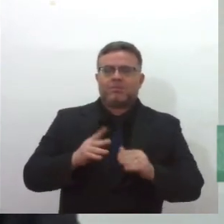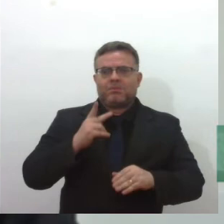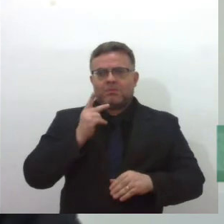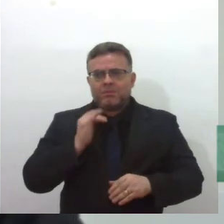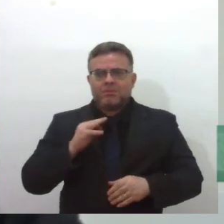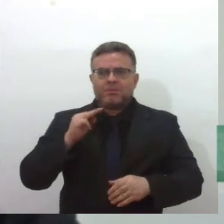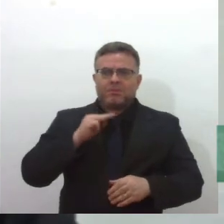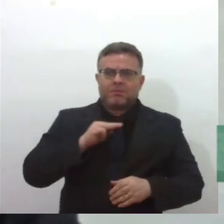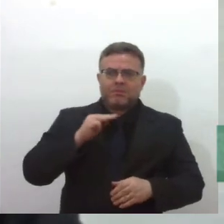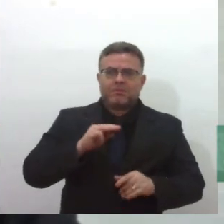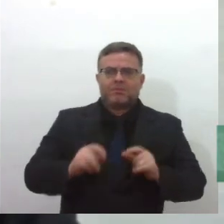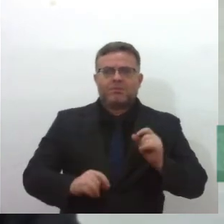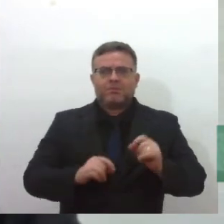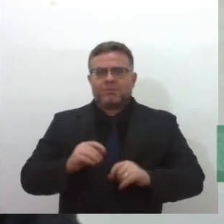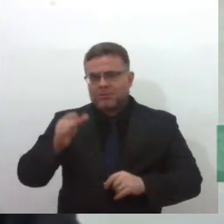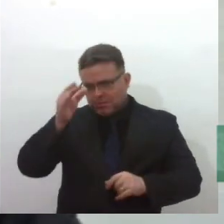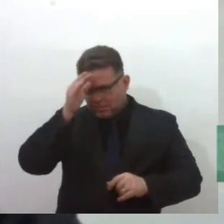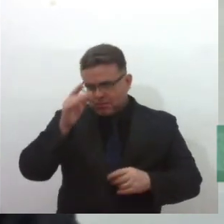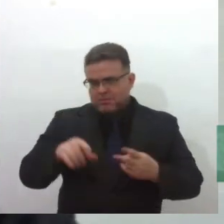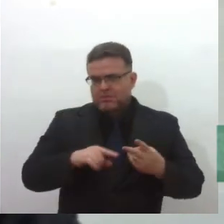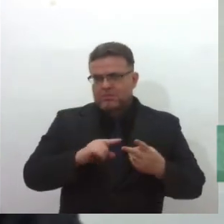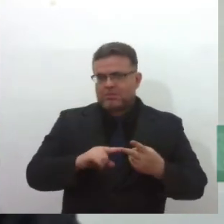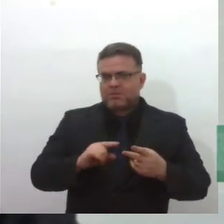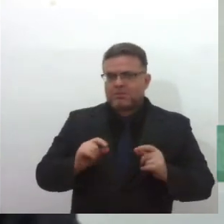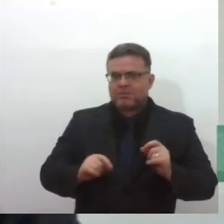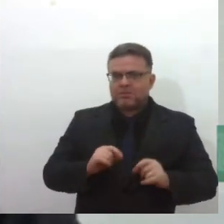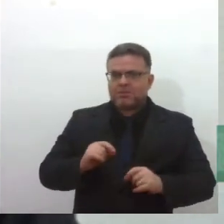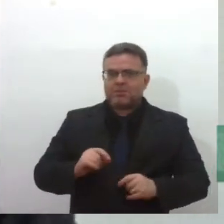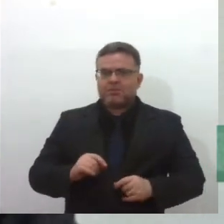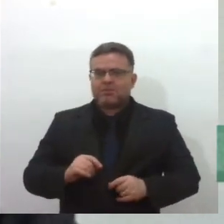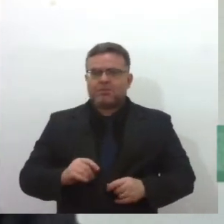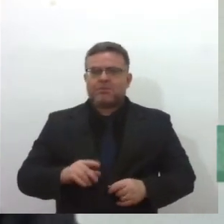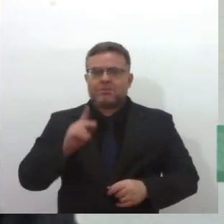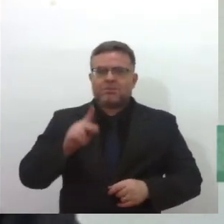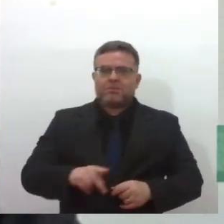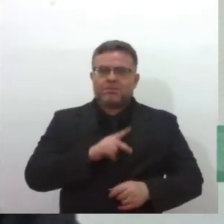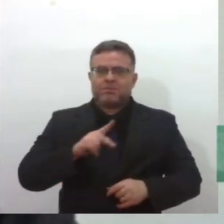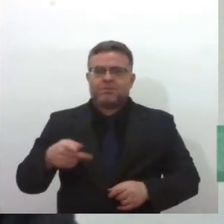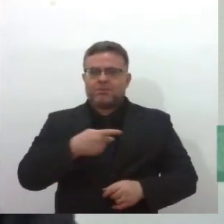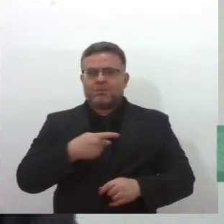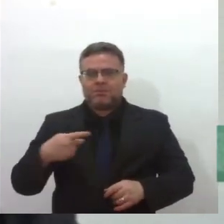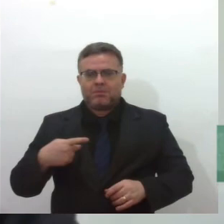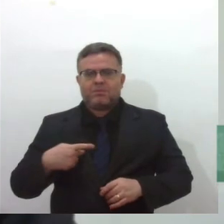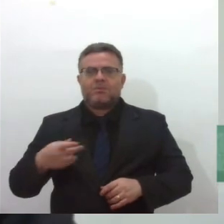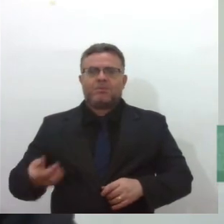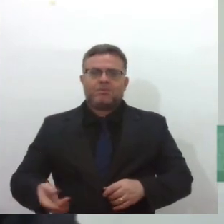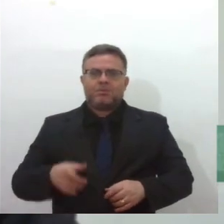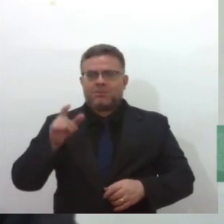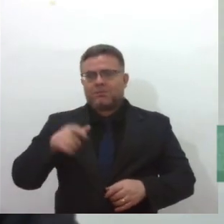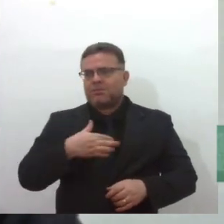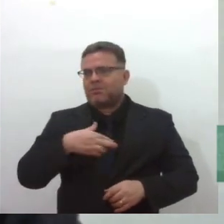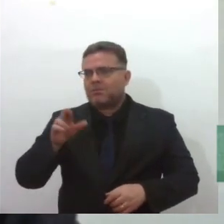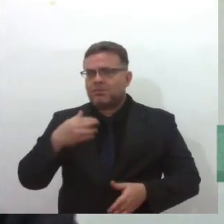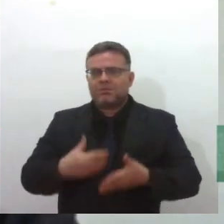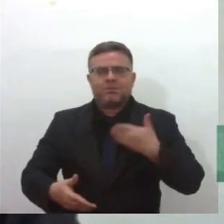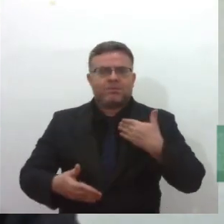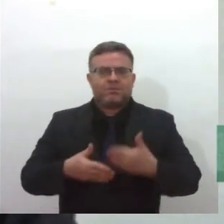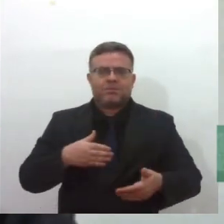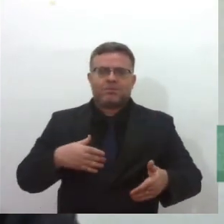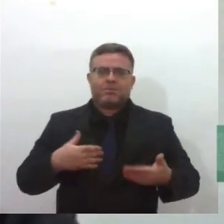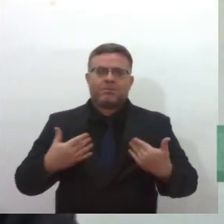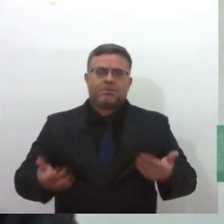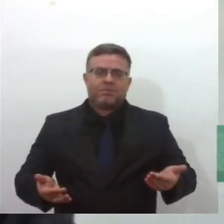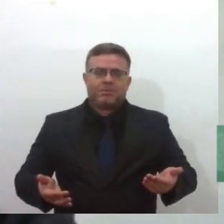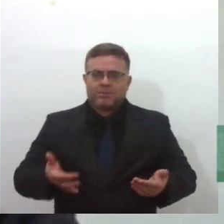uma mãe, é um tio, né? É um padre, é um pastor, é um religioso qualquer. Então são